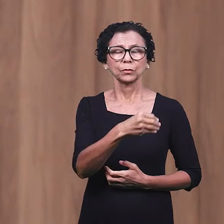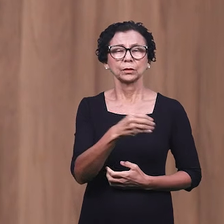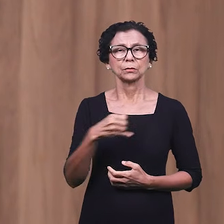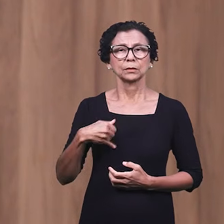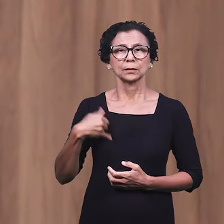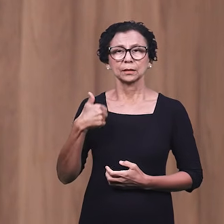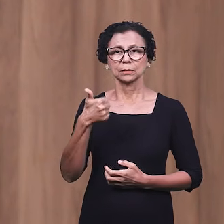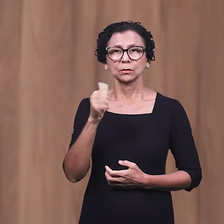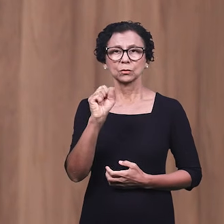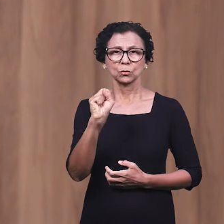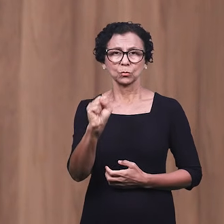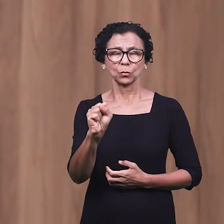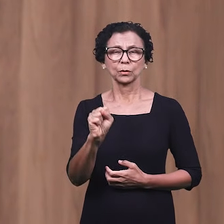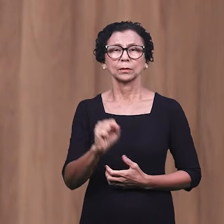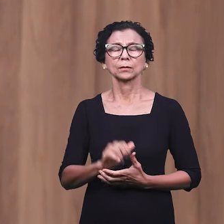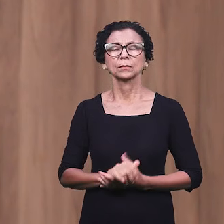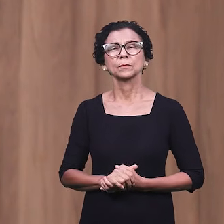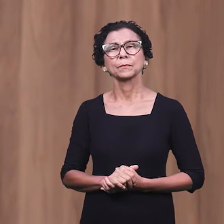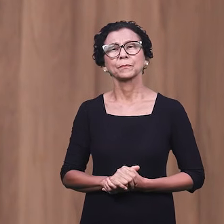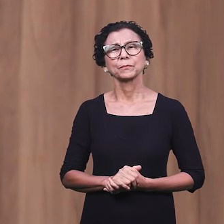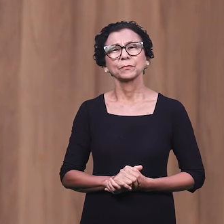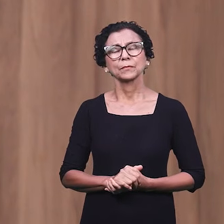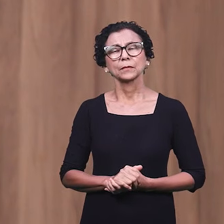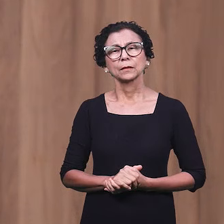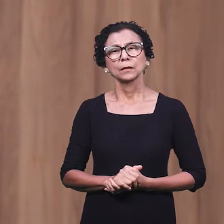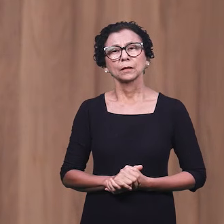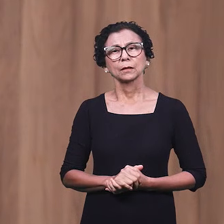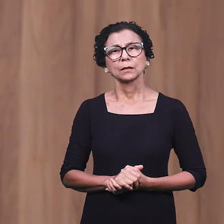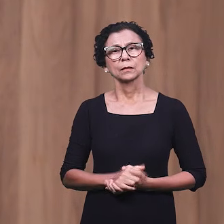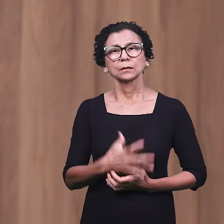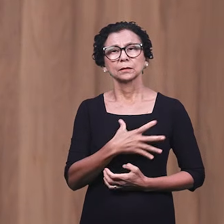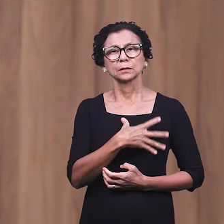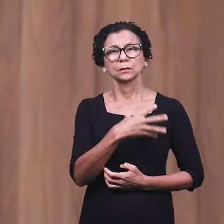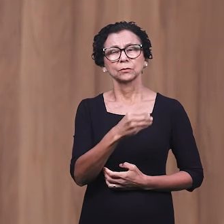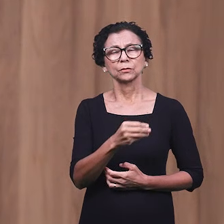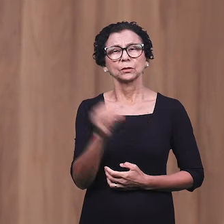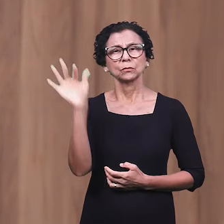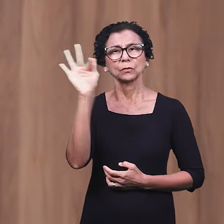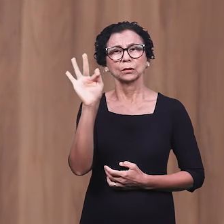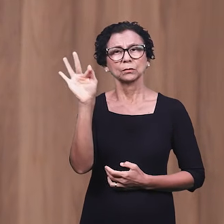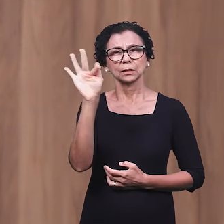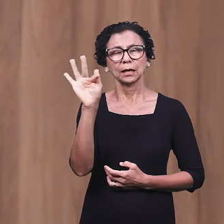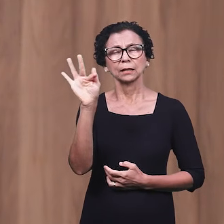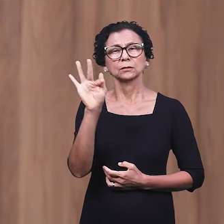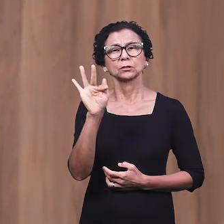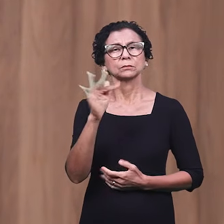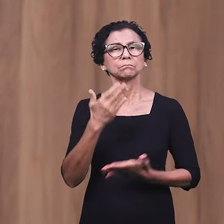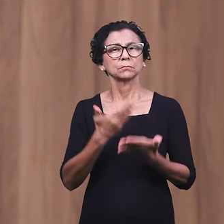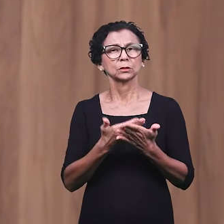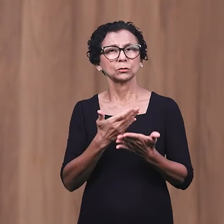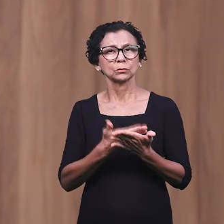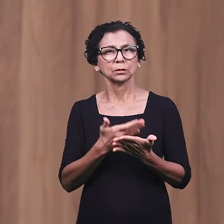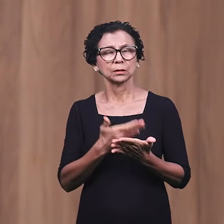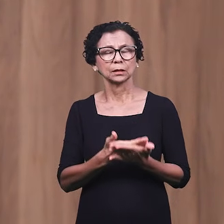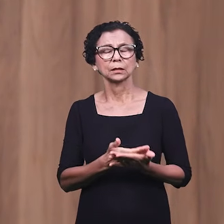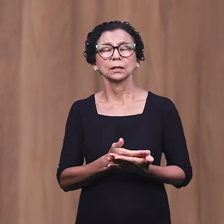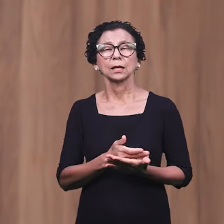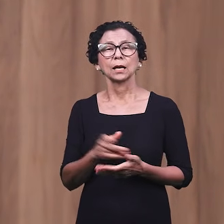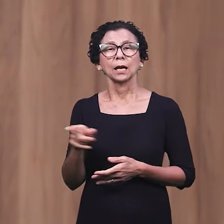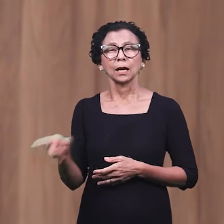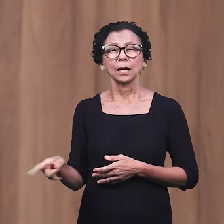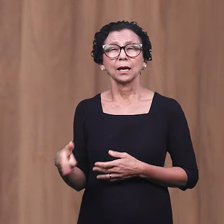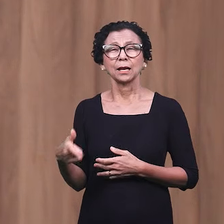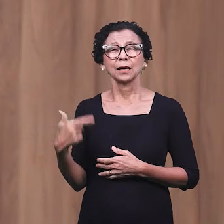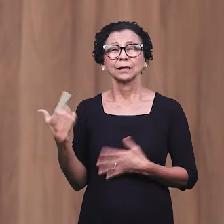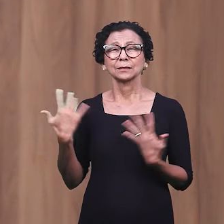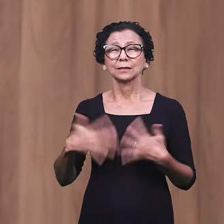fiel a Deus. Esse filho está cursando o segundo semestre de administração em uma faculdade. E essa serva está muito aflita,